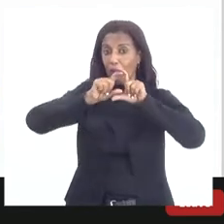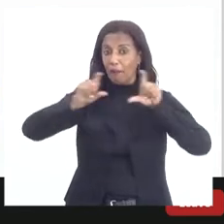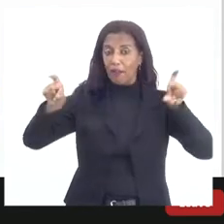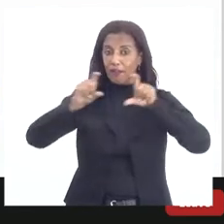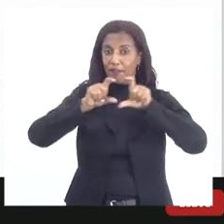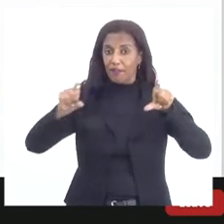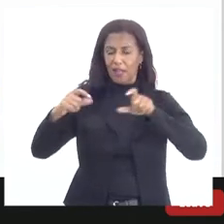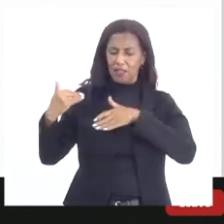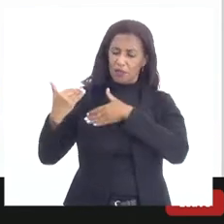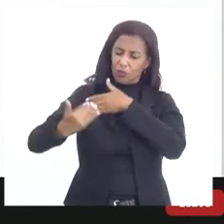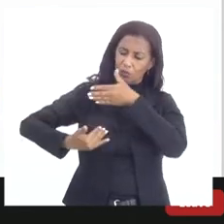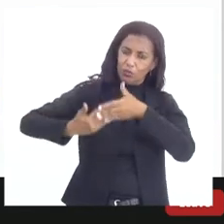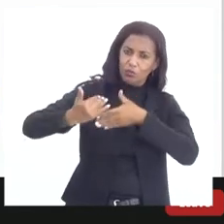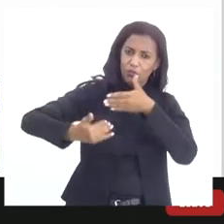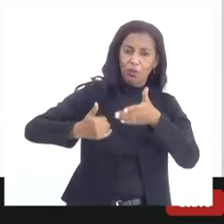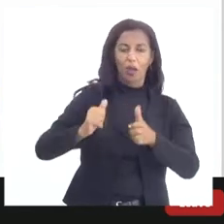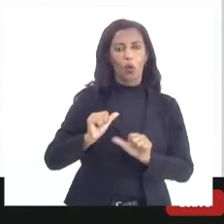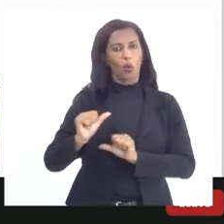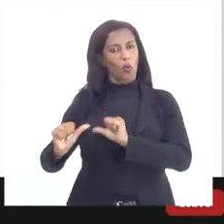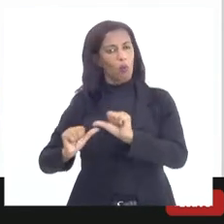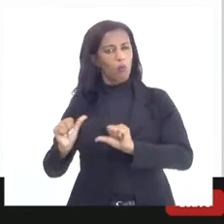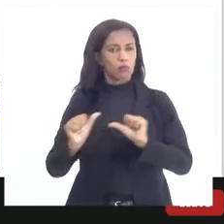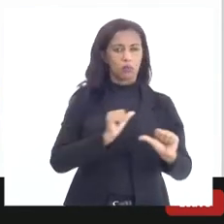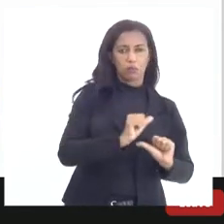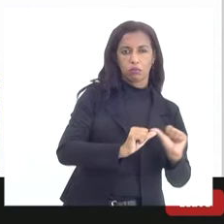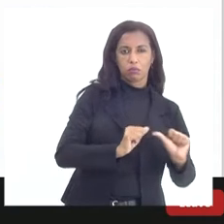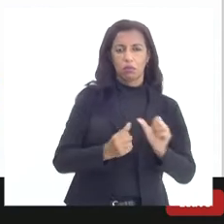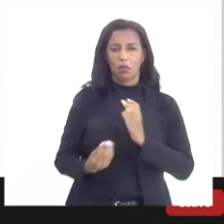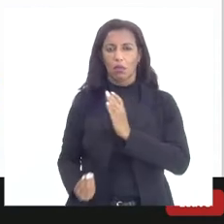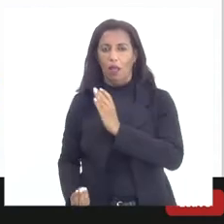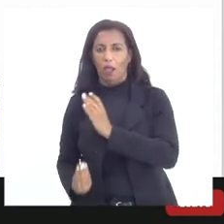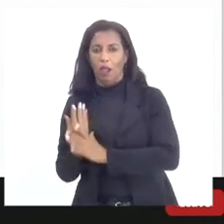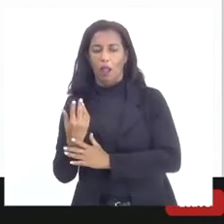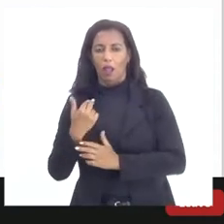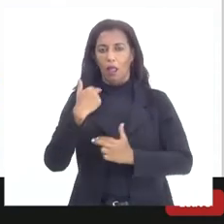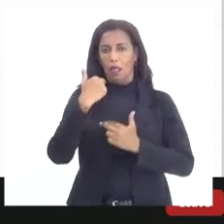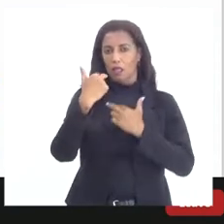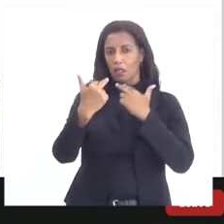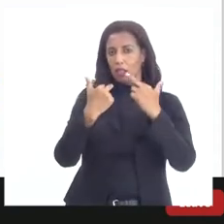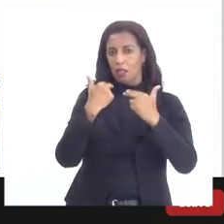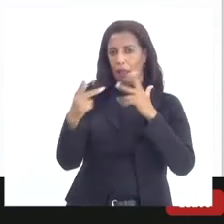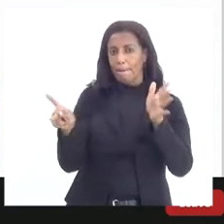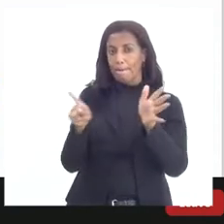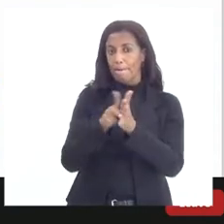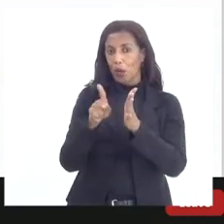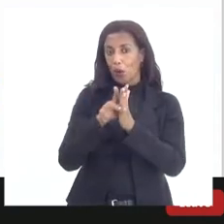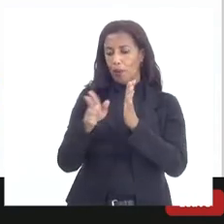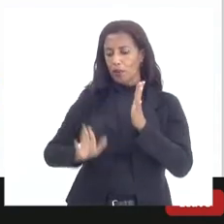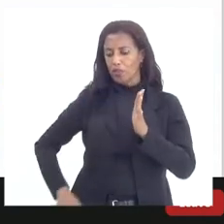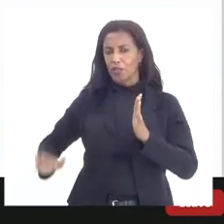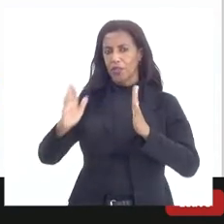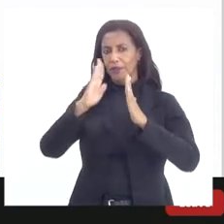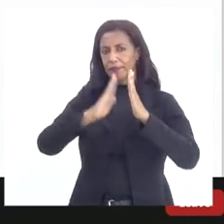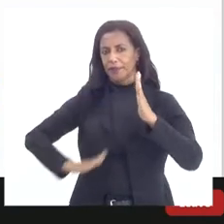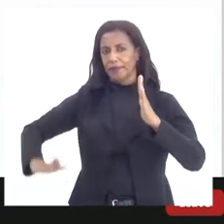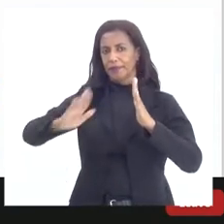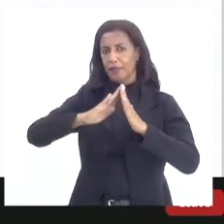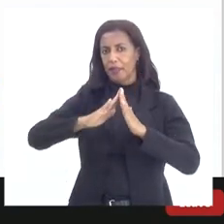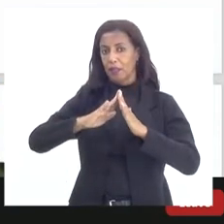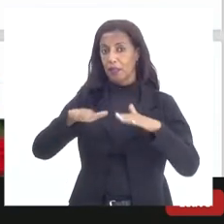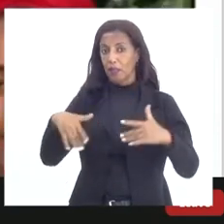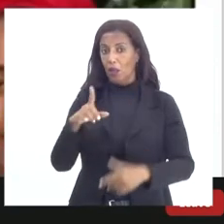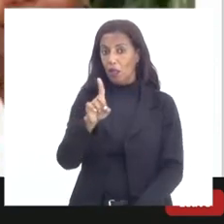que recorrentemente, com alguma mudança ou outra, aparece nas falas das crianças de terreiro. Então, a Duda